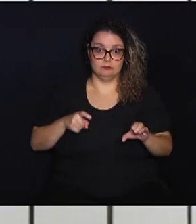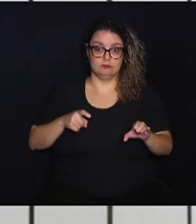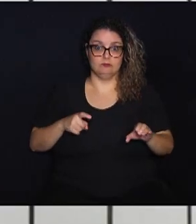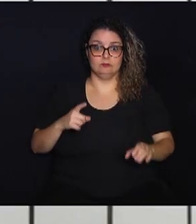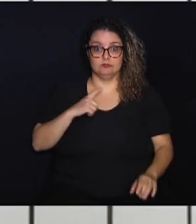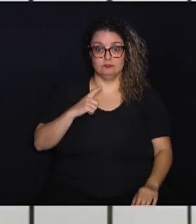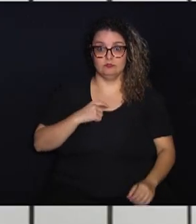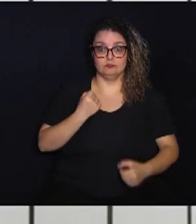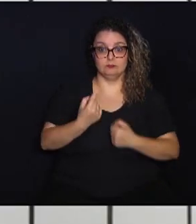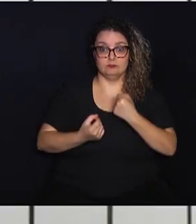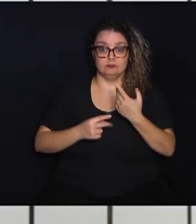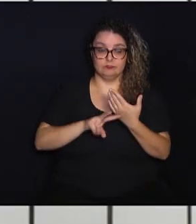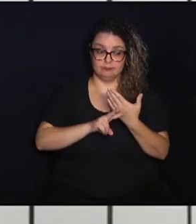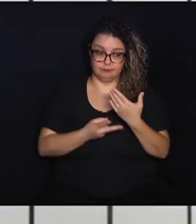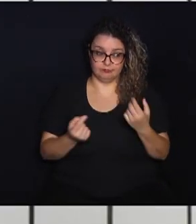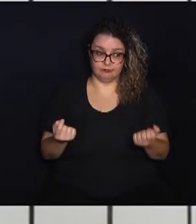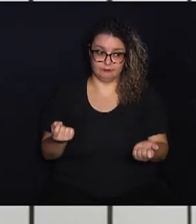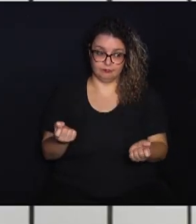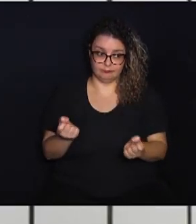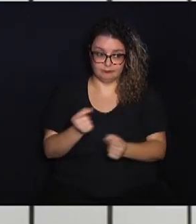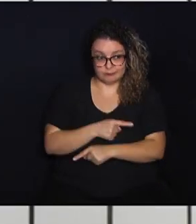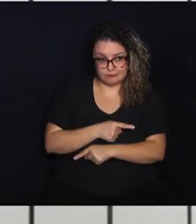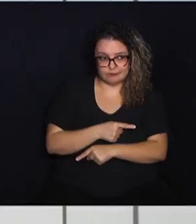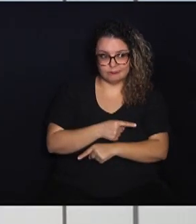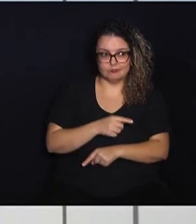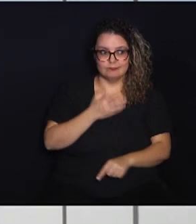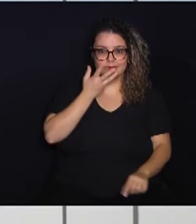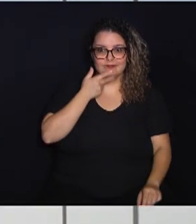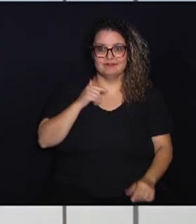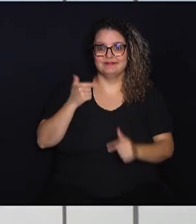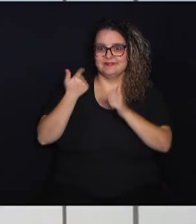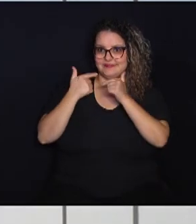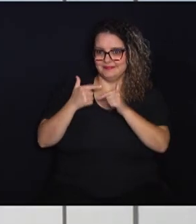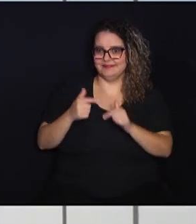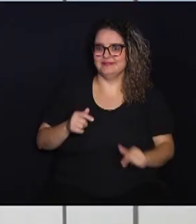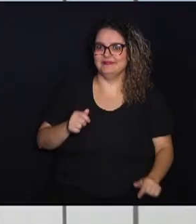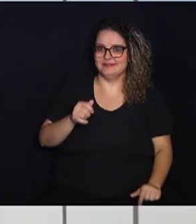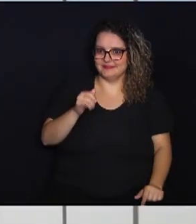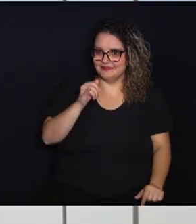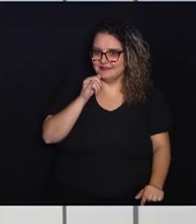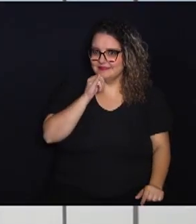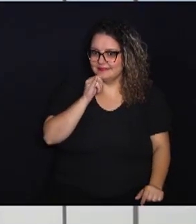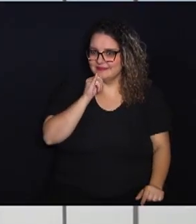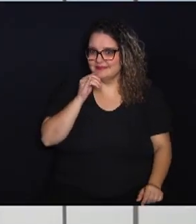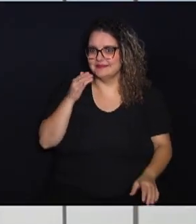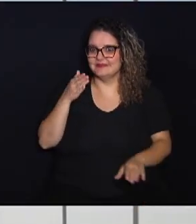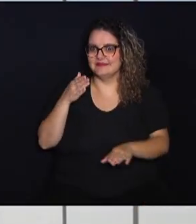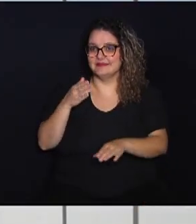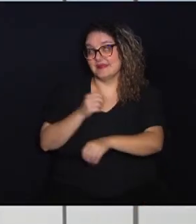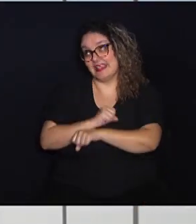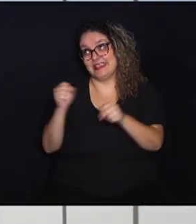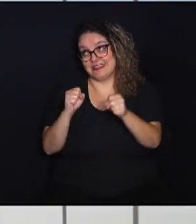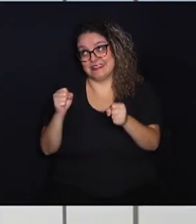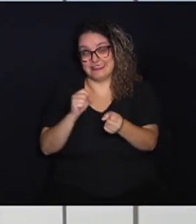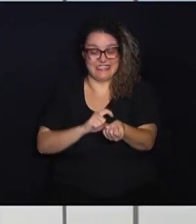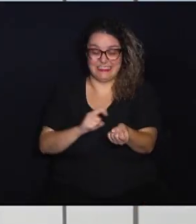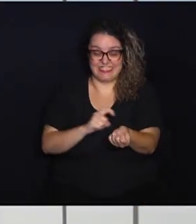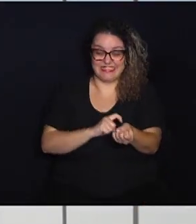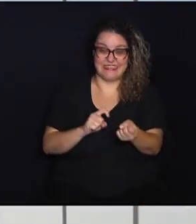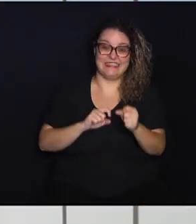alguma reação contrária na criança? Por exemplo, acessos de raiva.